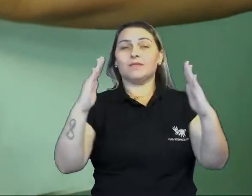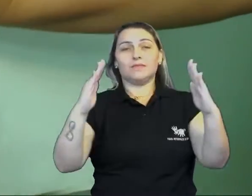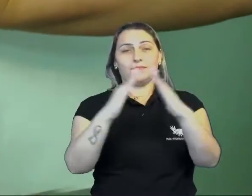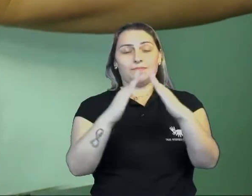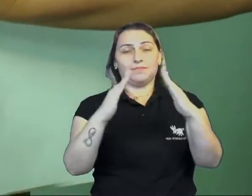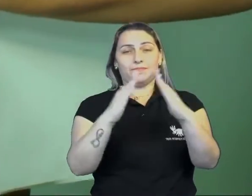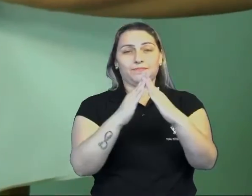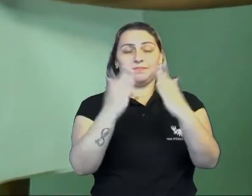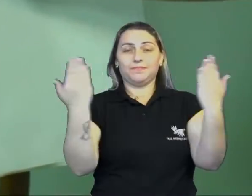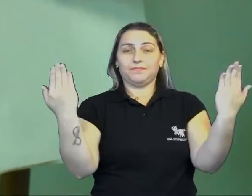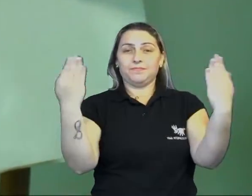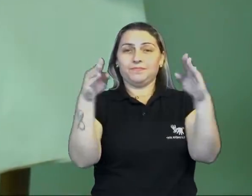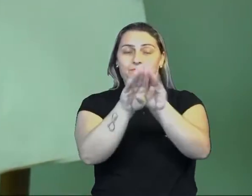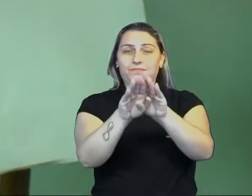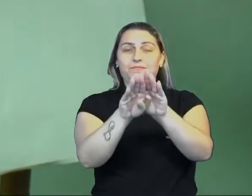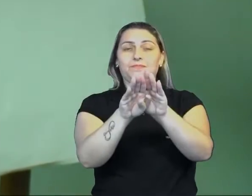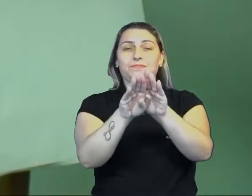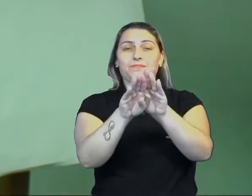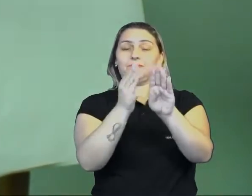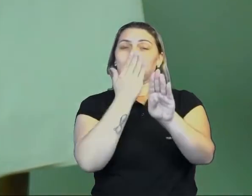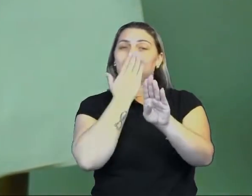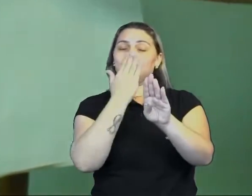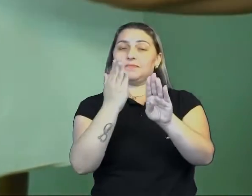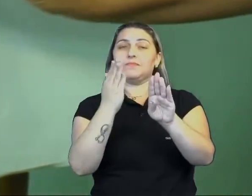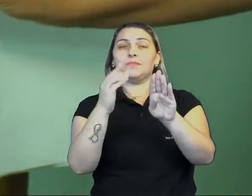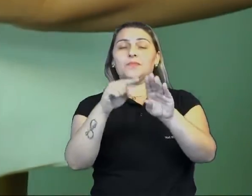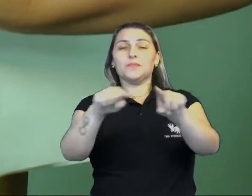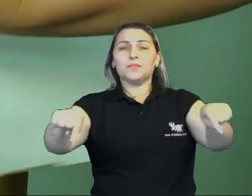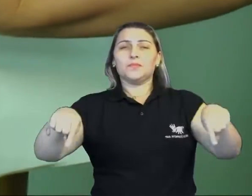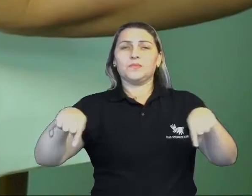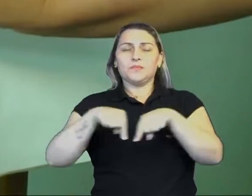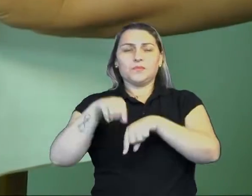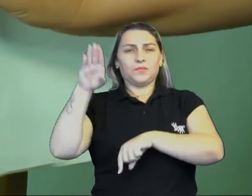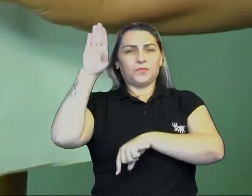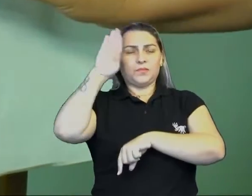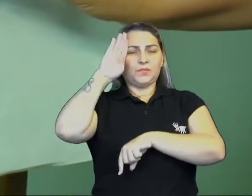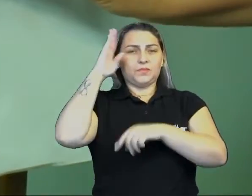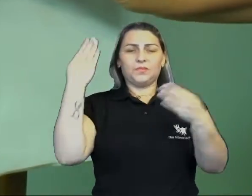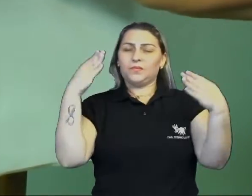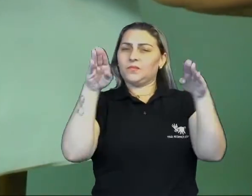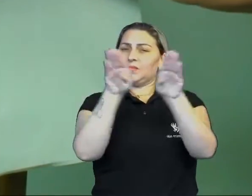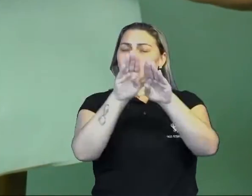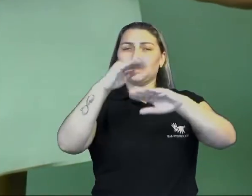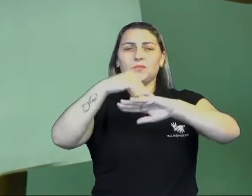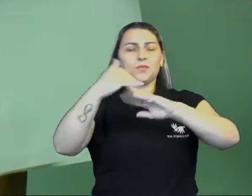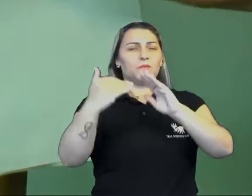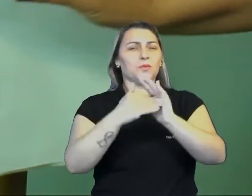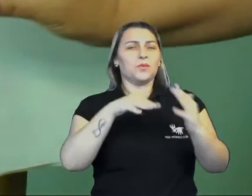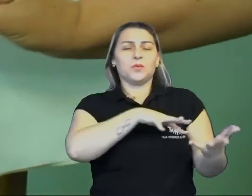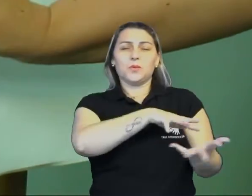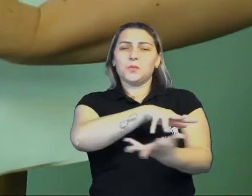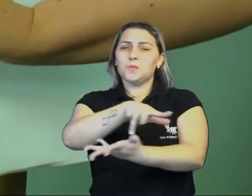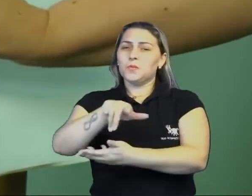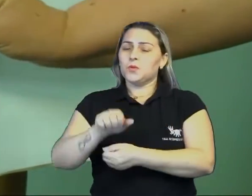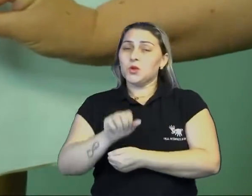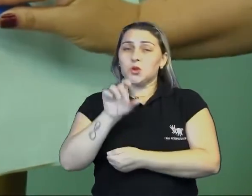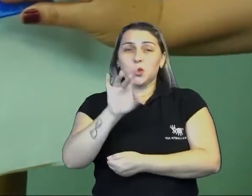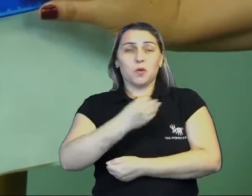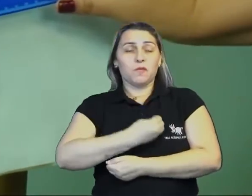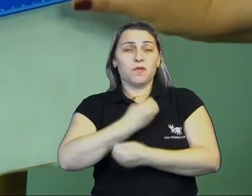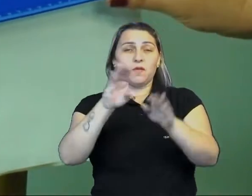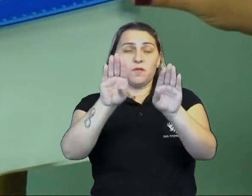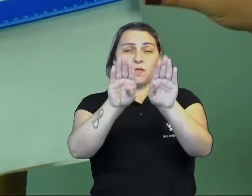casa. Eu fecho a frente do quartel. Eu fecho tudo no mundo. Só